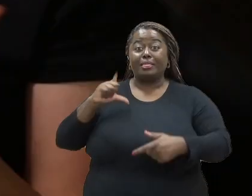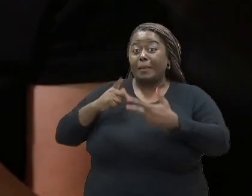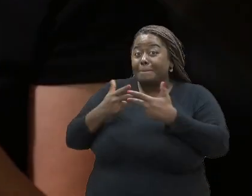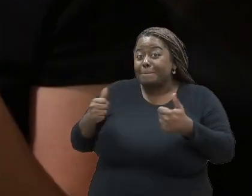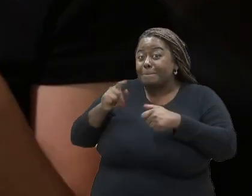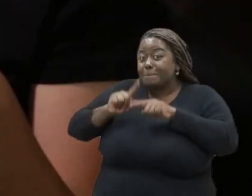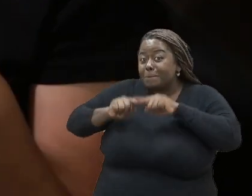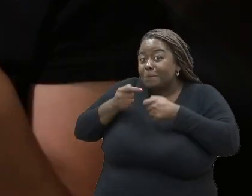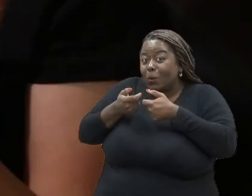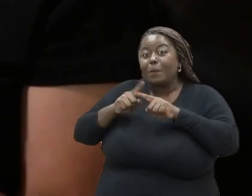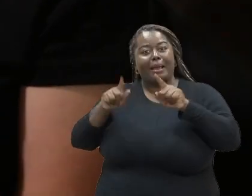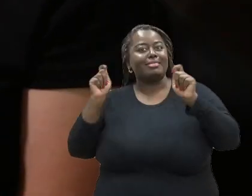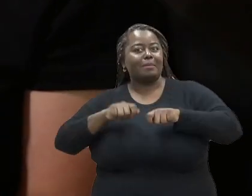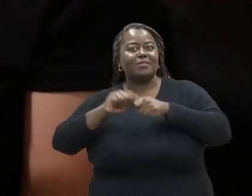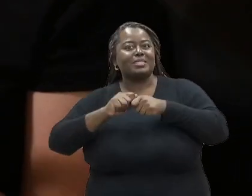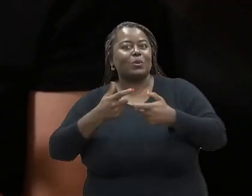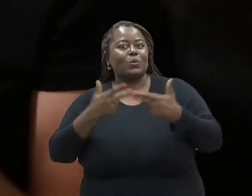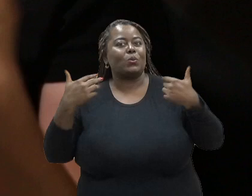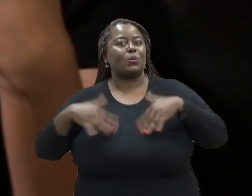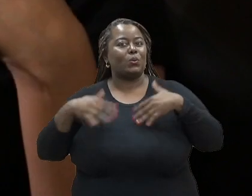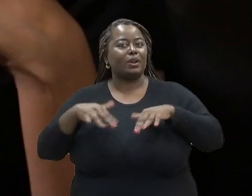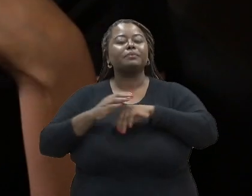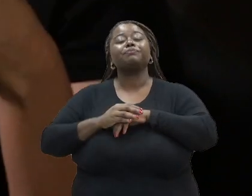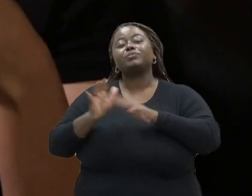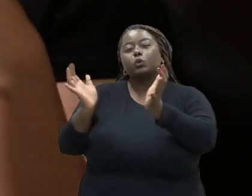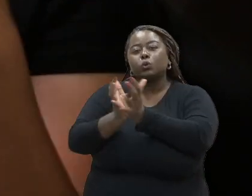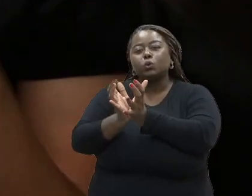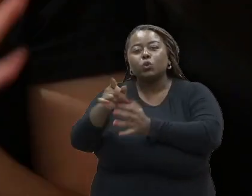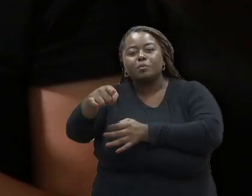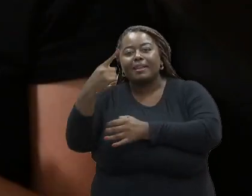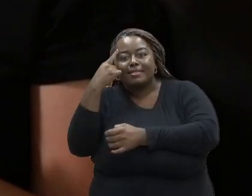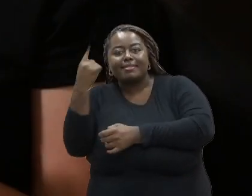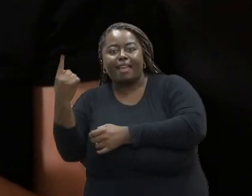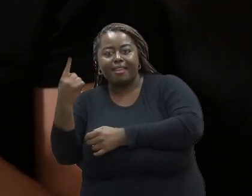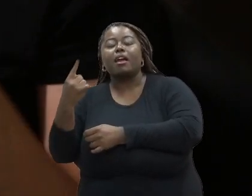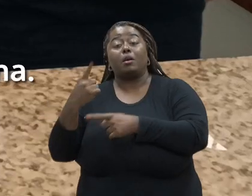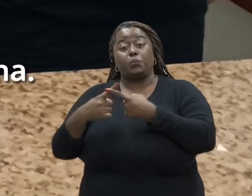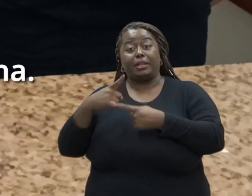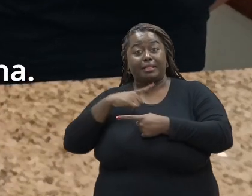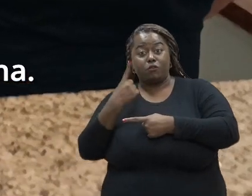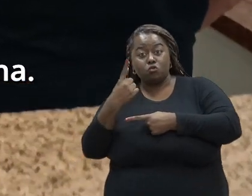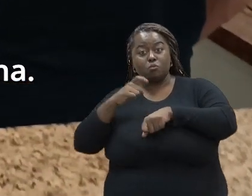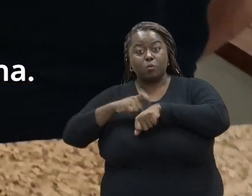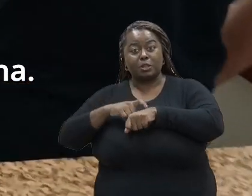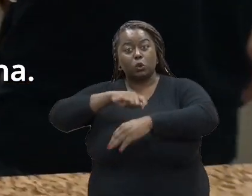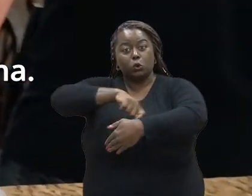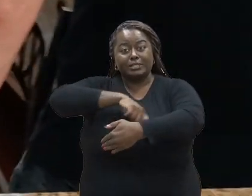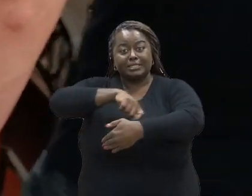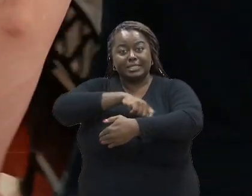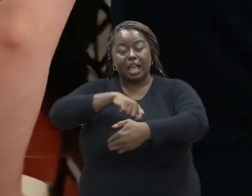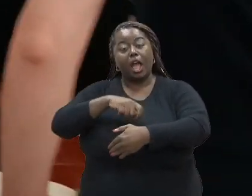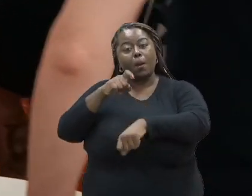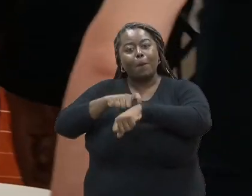O pessoal lá do grupo, né, da turma, teve a ideia de uma cena que acontece na cozinha, é o momento em que o João vê o